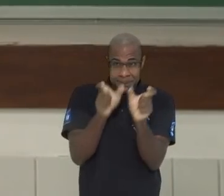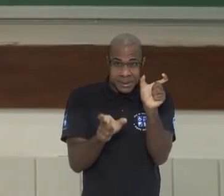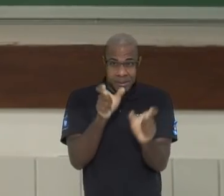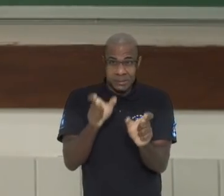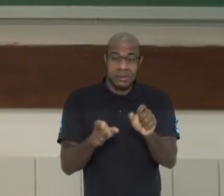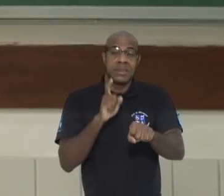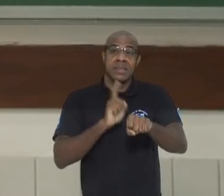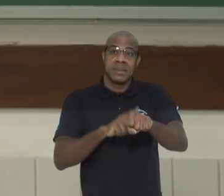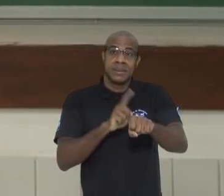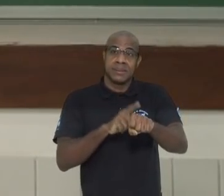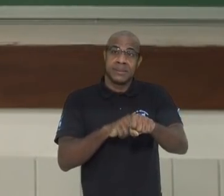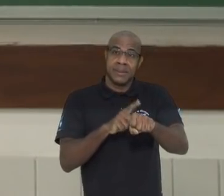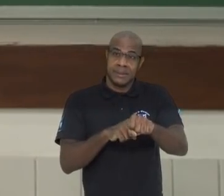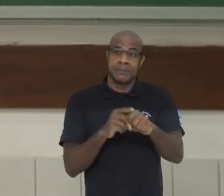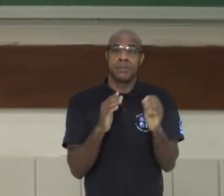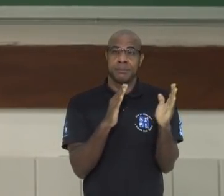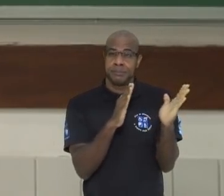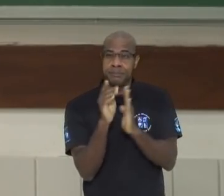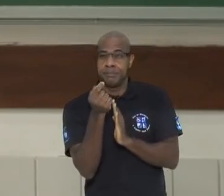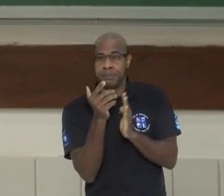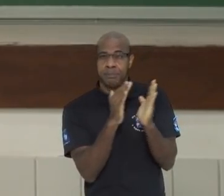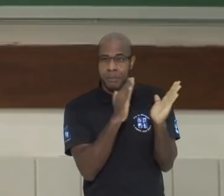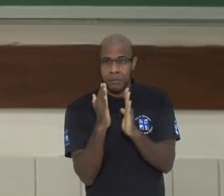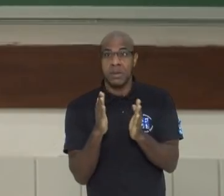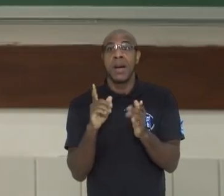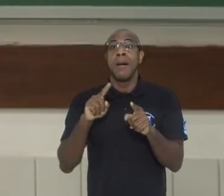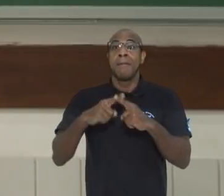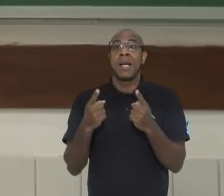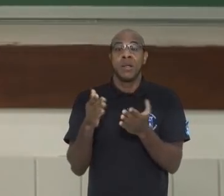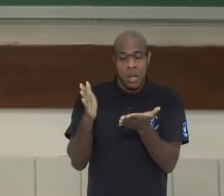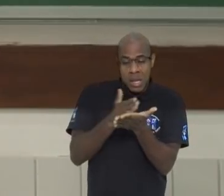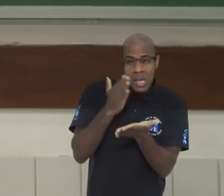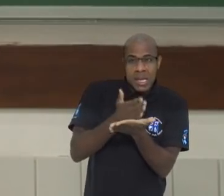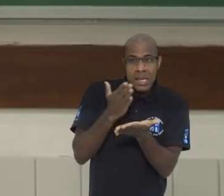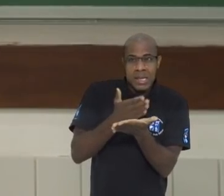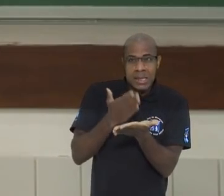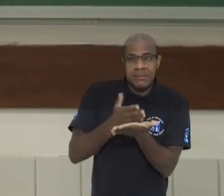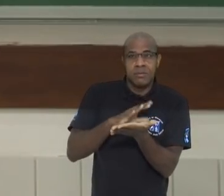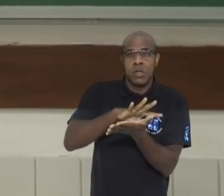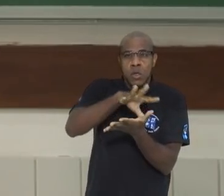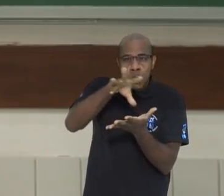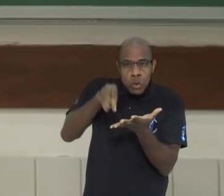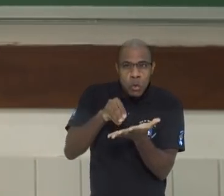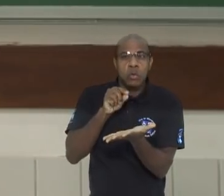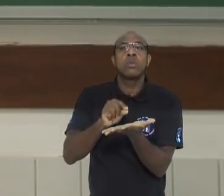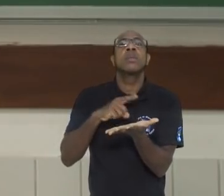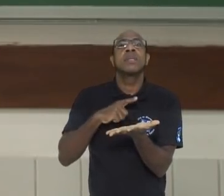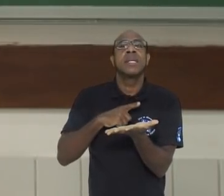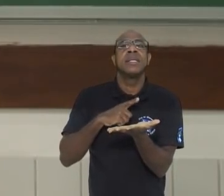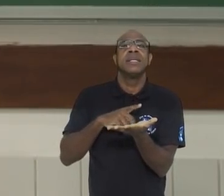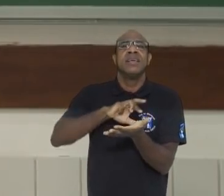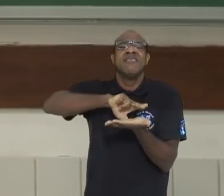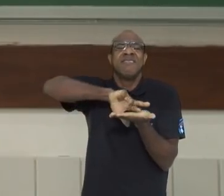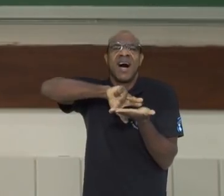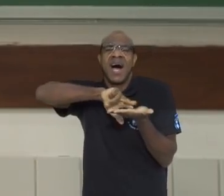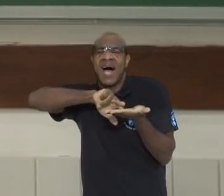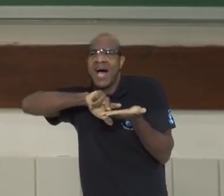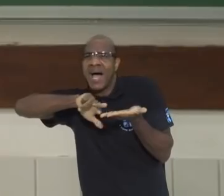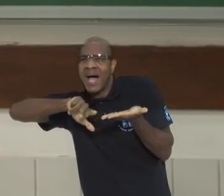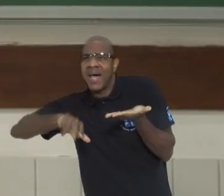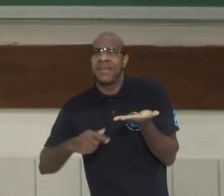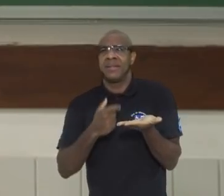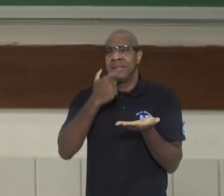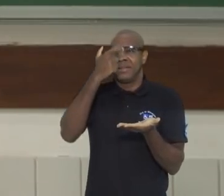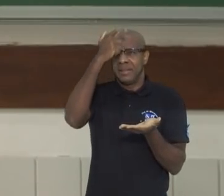pouca variação de espaço. Mas o livro todo, ele é repleto, então, de personagens,